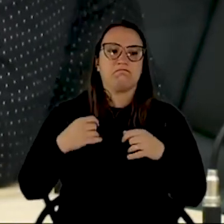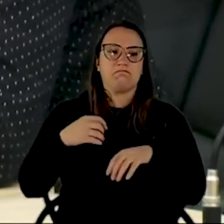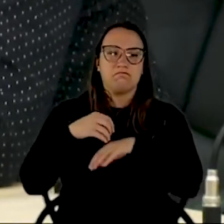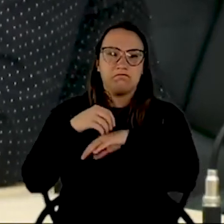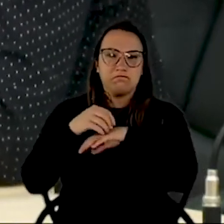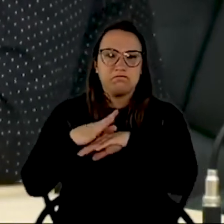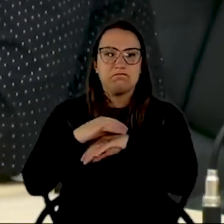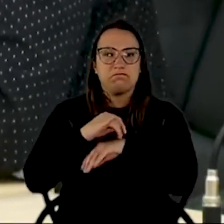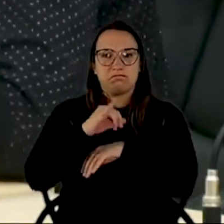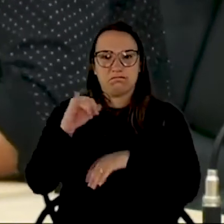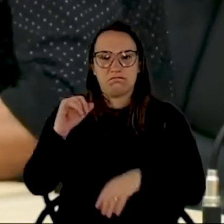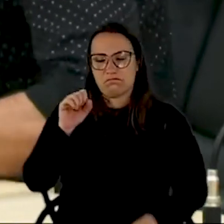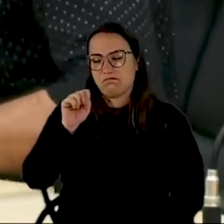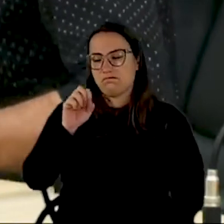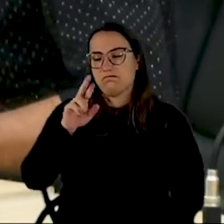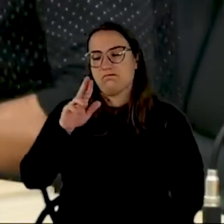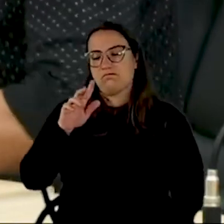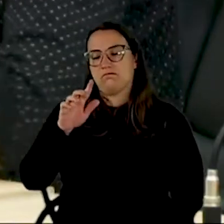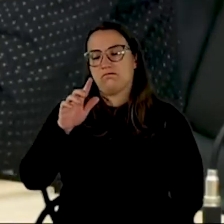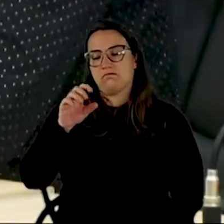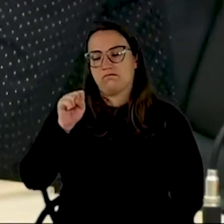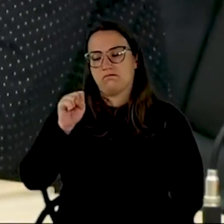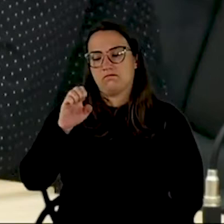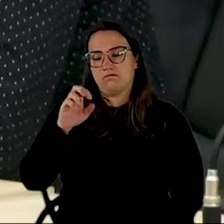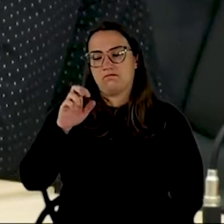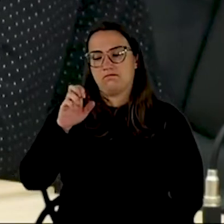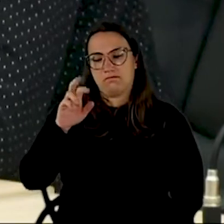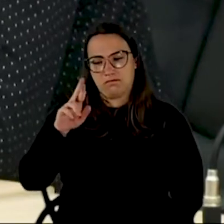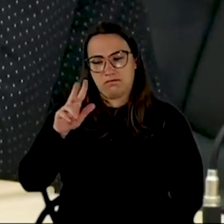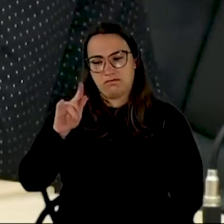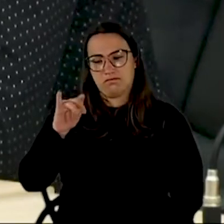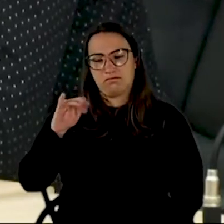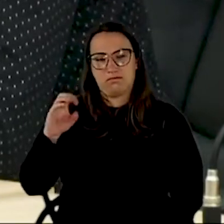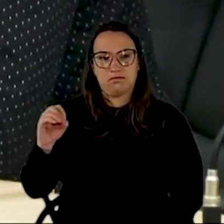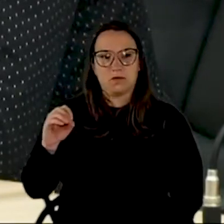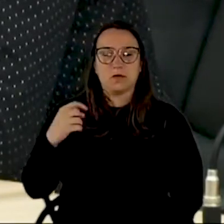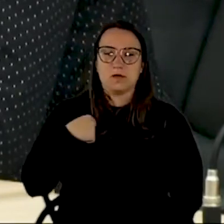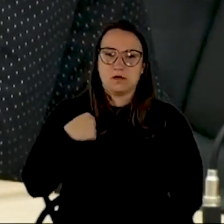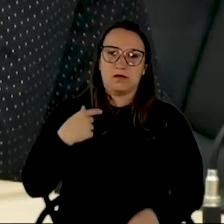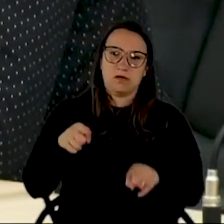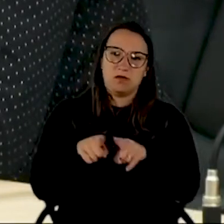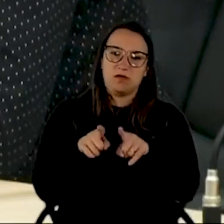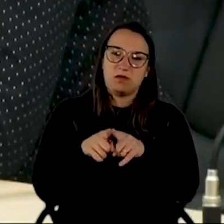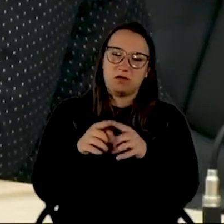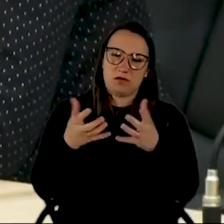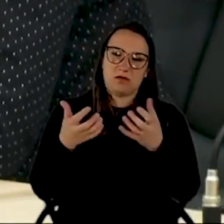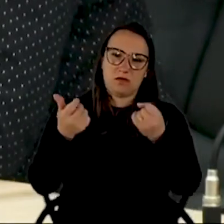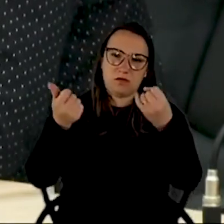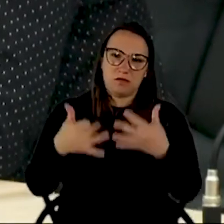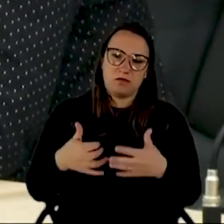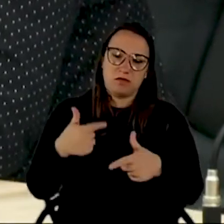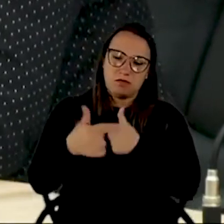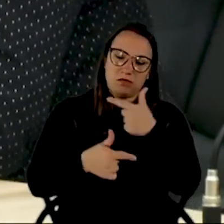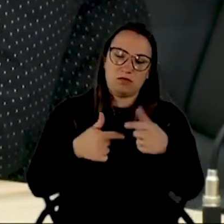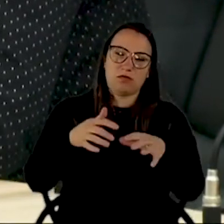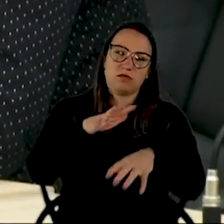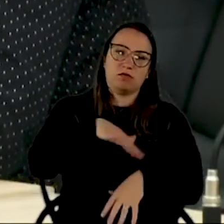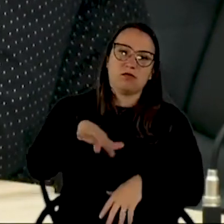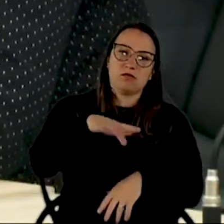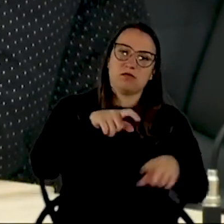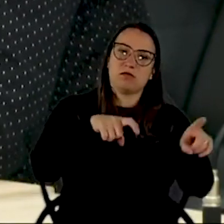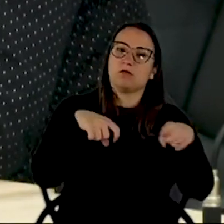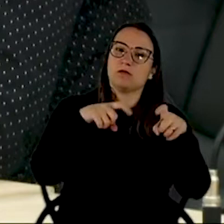reconhecimentos, Sérgio. E também dizer um pouco dos trabalhos que tive na área rural, semana passada, vereador Ralf,